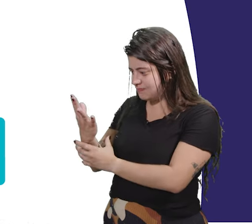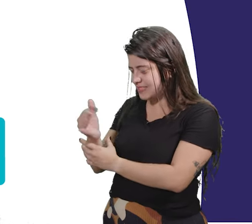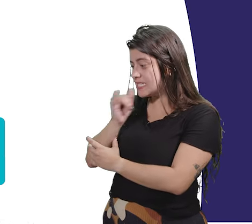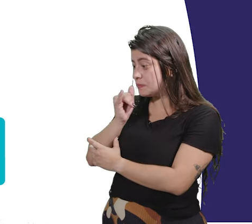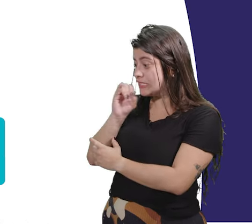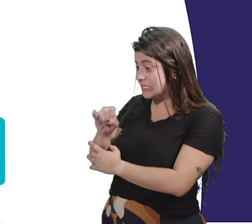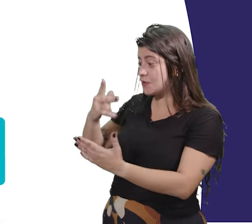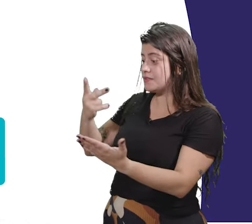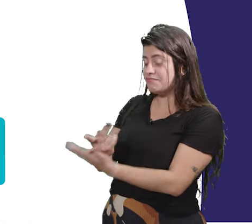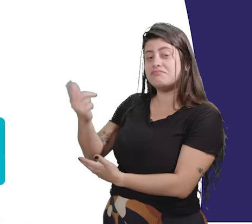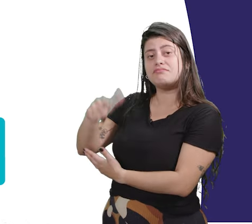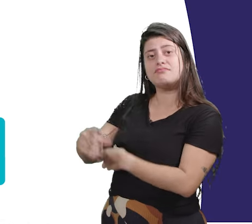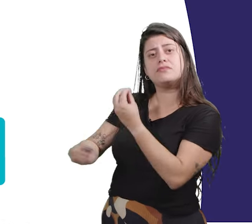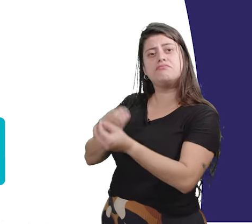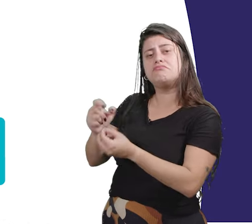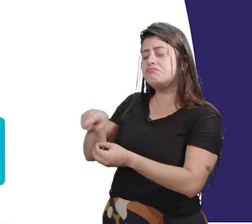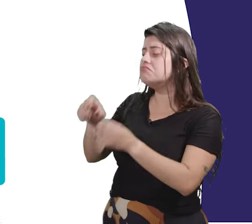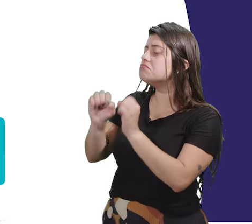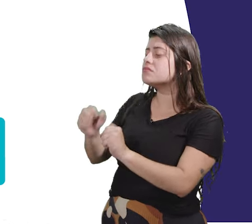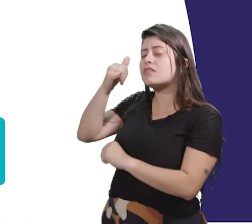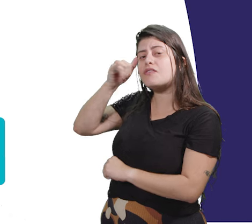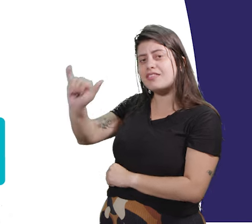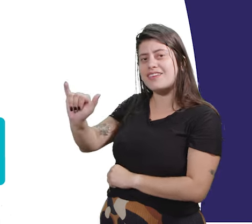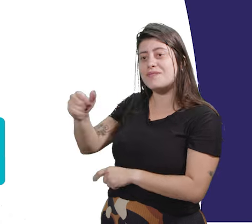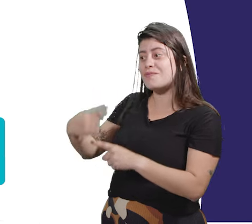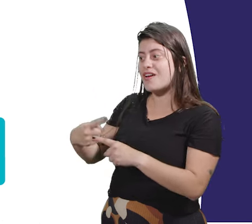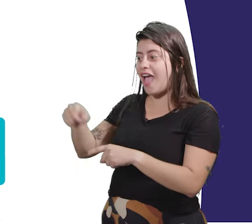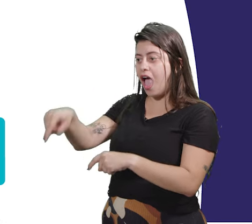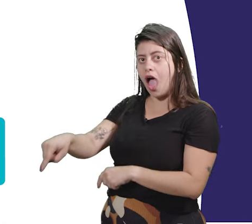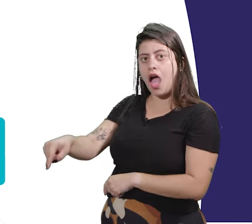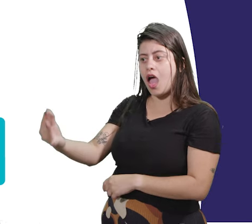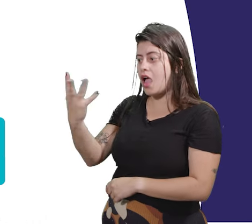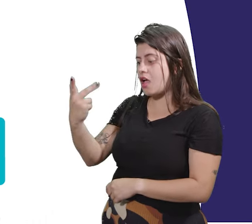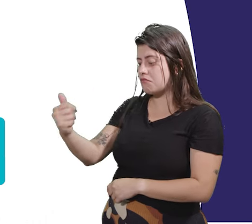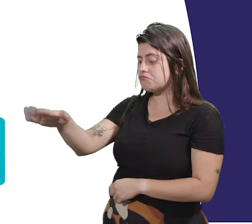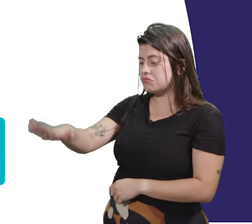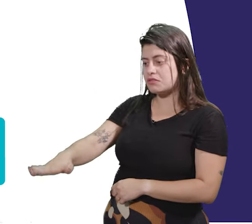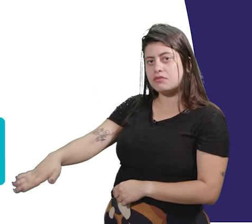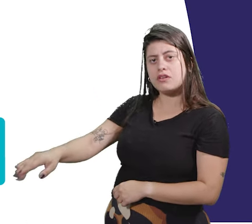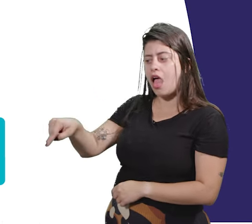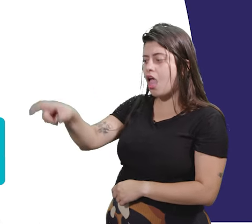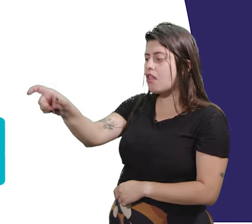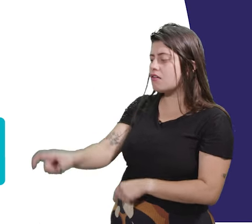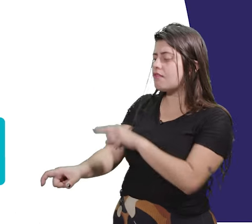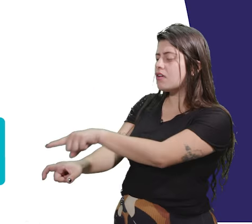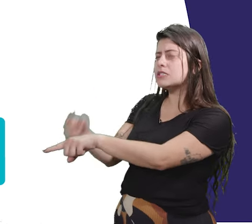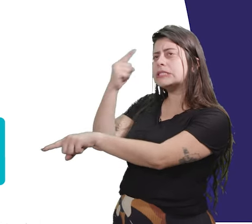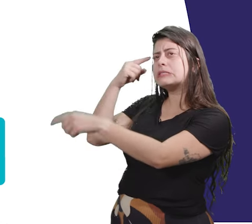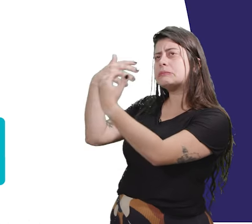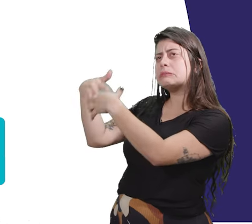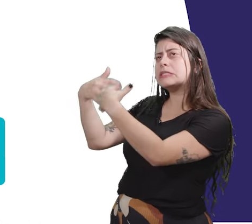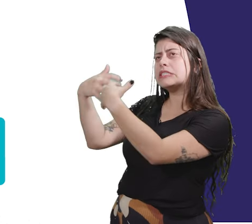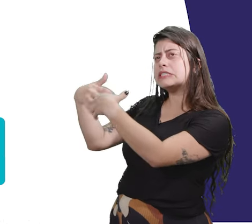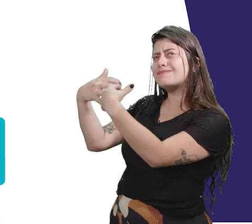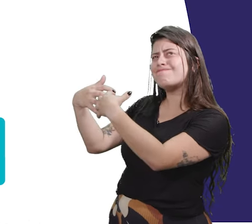como que você pode evitar? É colocar a criança para focar na solução, a pensar, né? E se ela não conseguir pensar, dê exemplos para